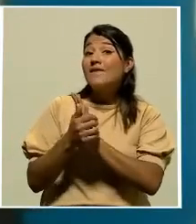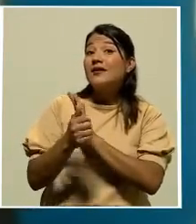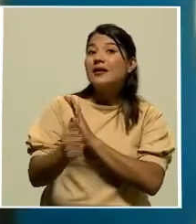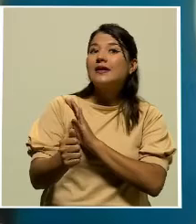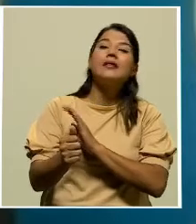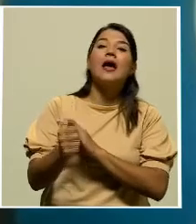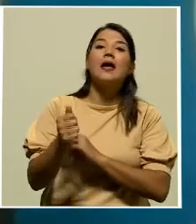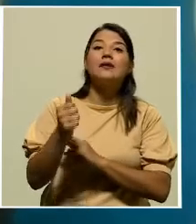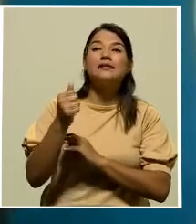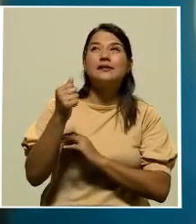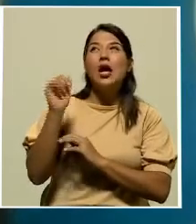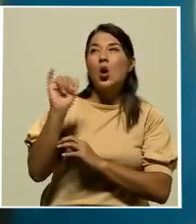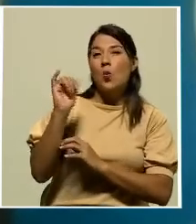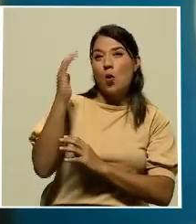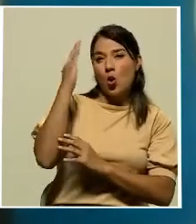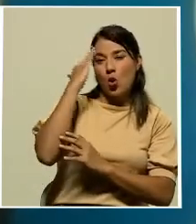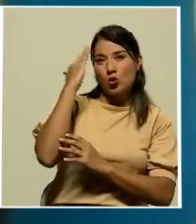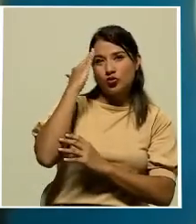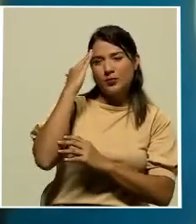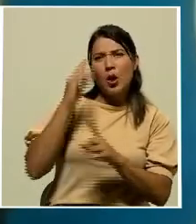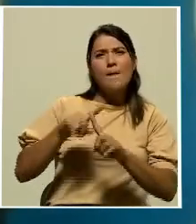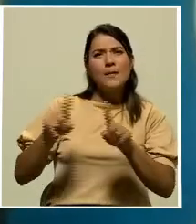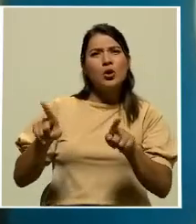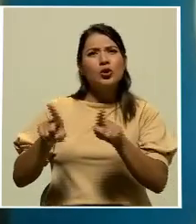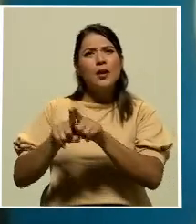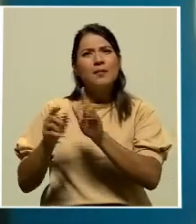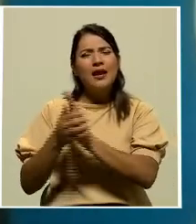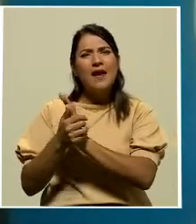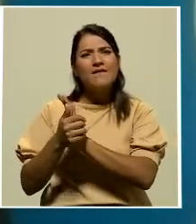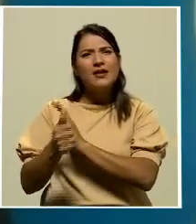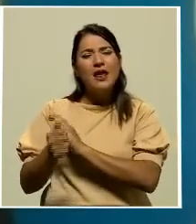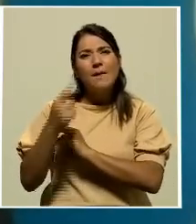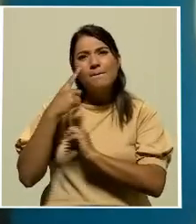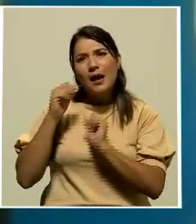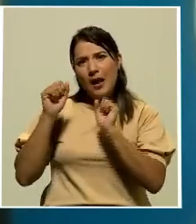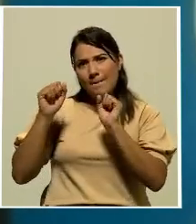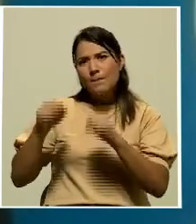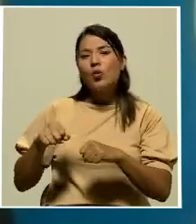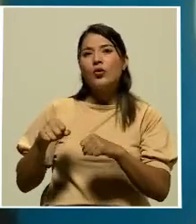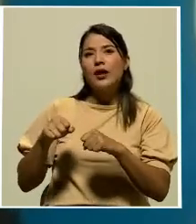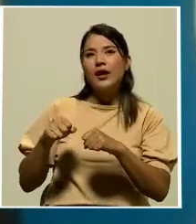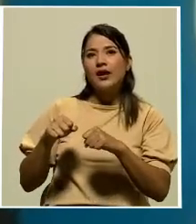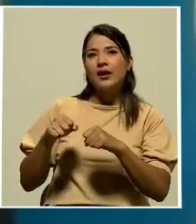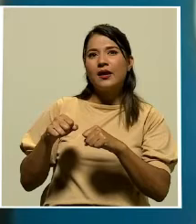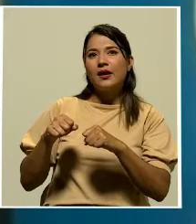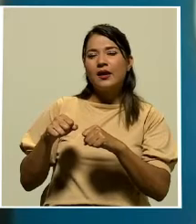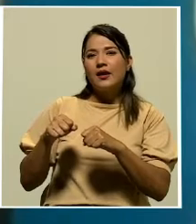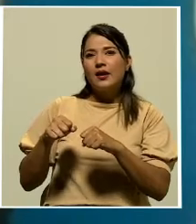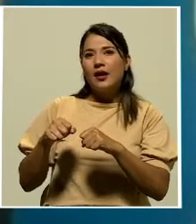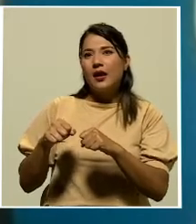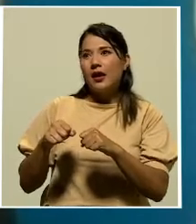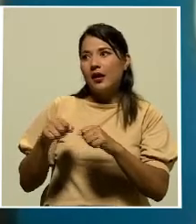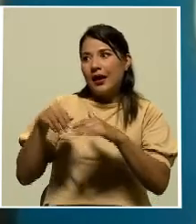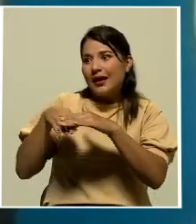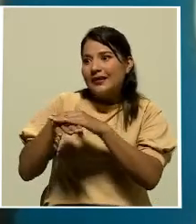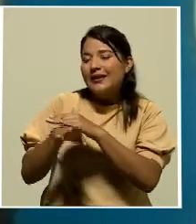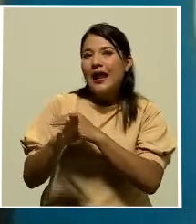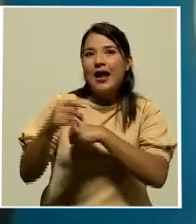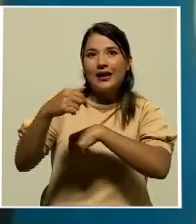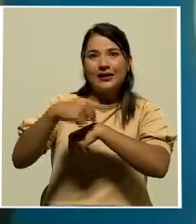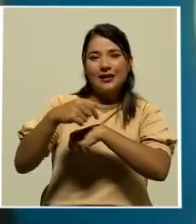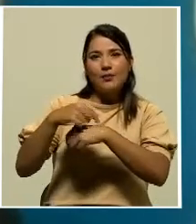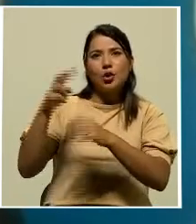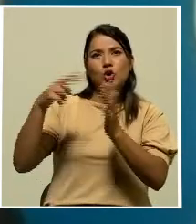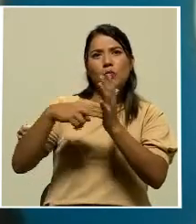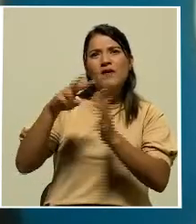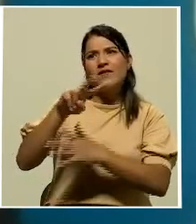somente conhecimentos, como falei antes, mas também habilidades para entrar em século XXI, não? Habilidades